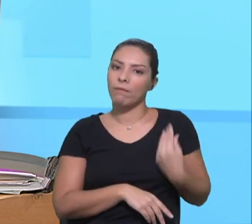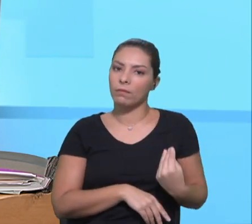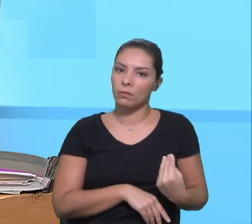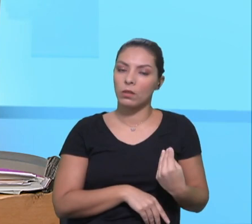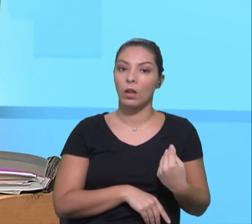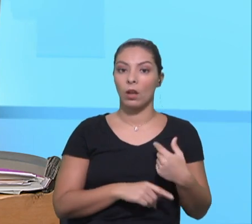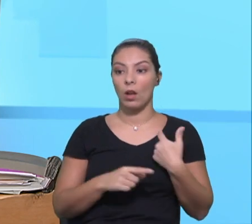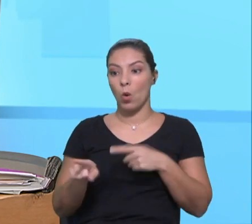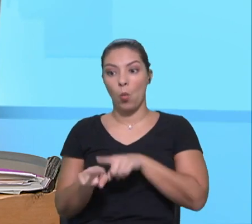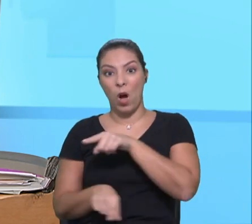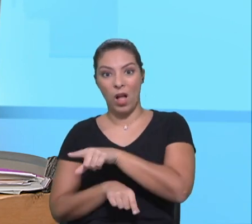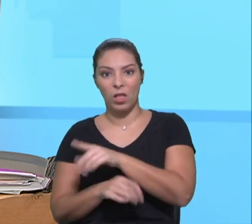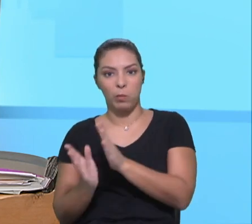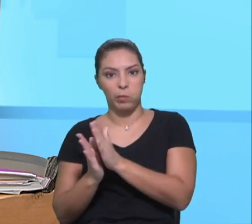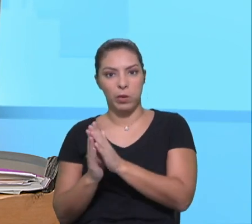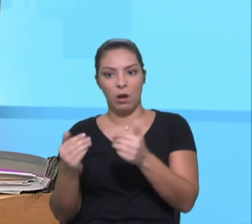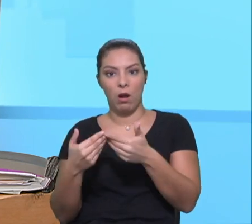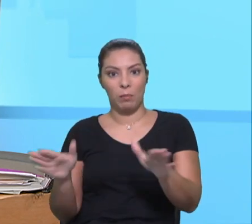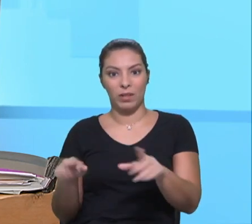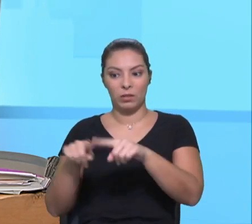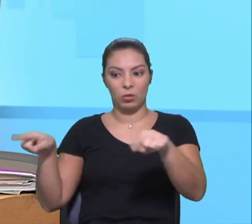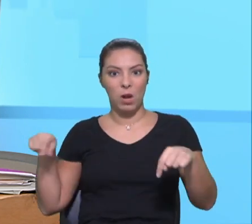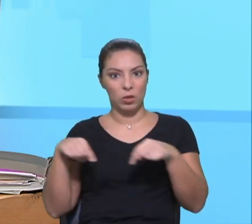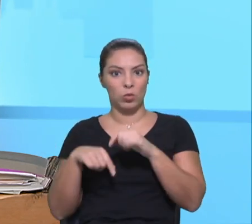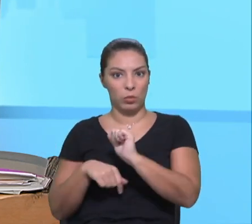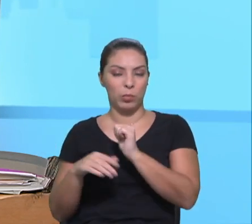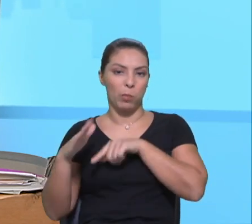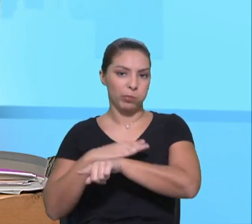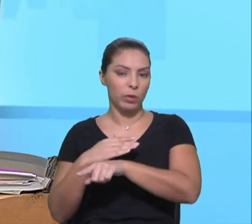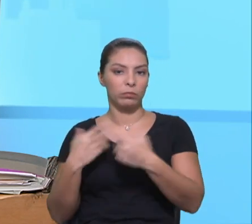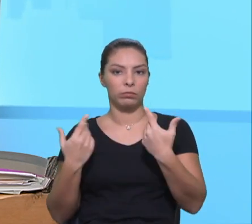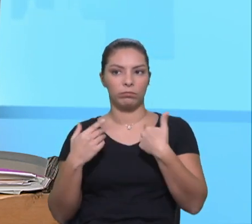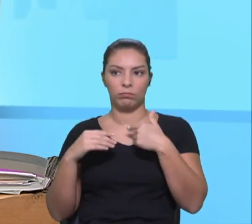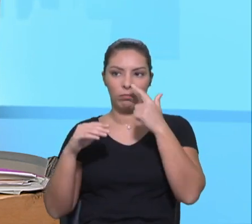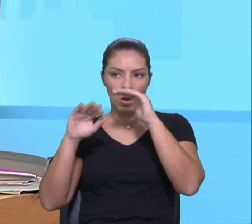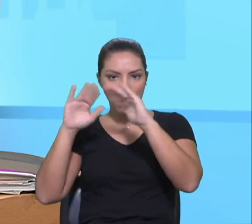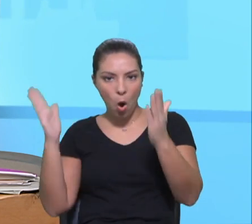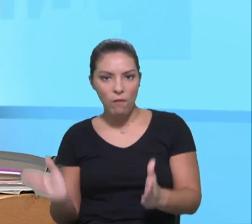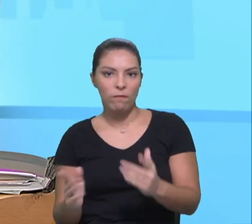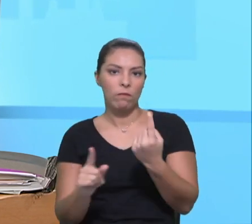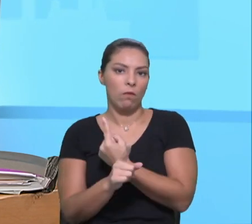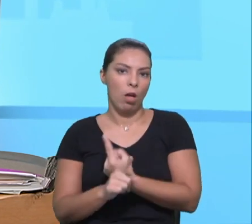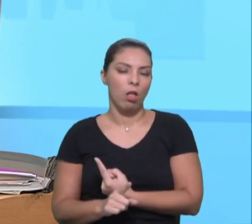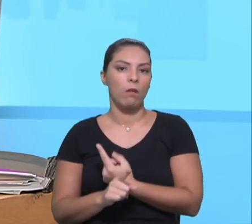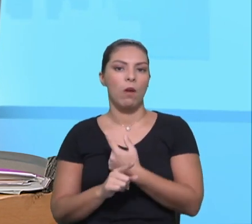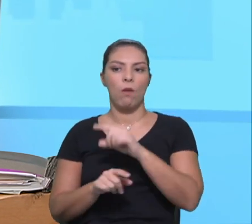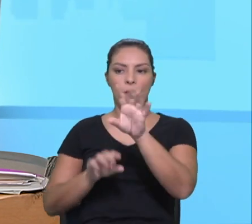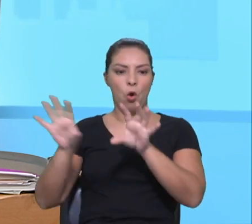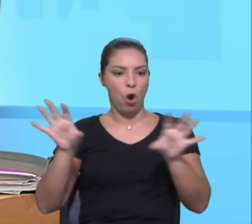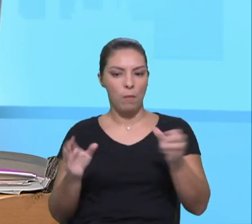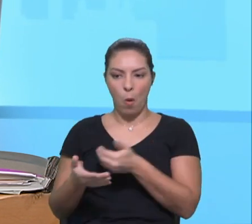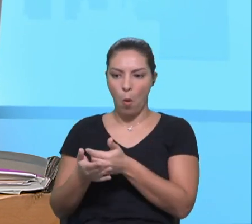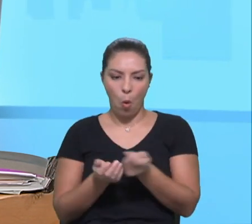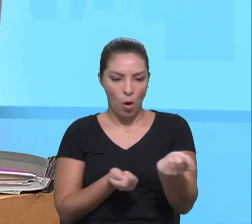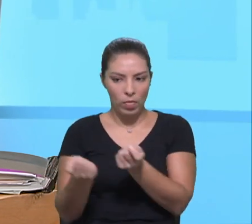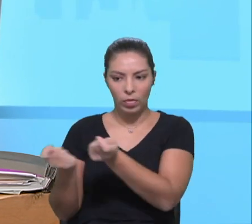próprio espaço, não só o espaço, o mobiliário, a disposição das coisas, a